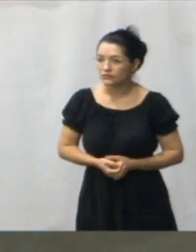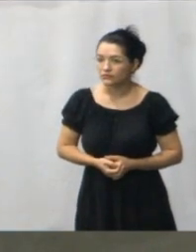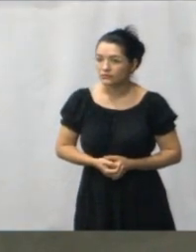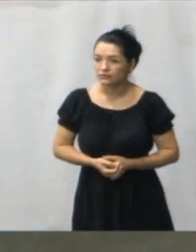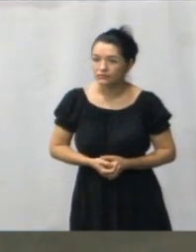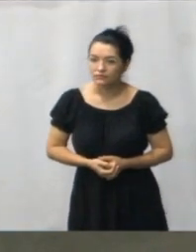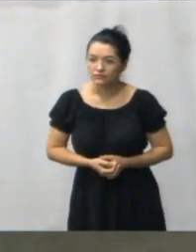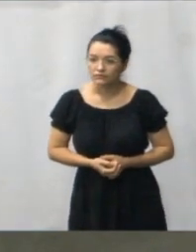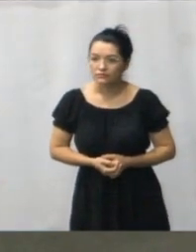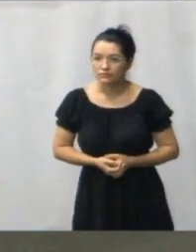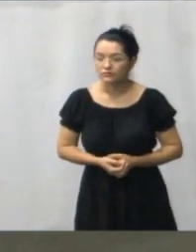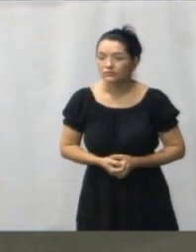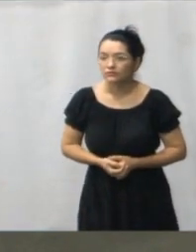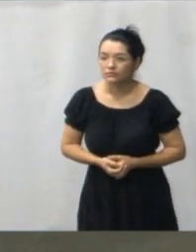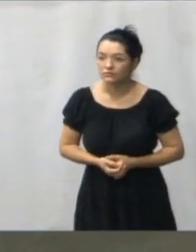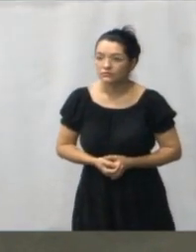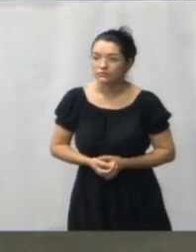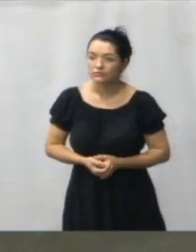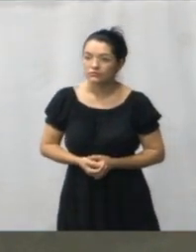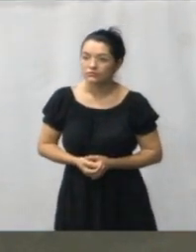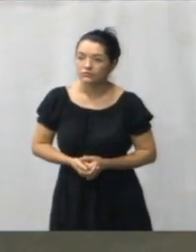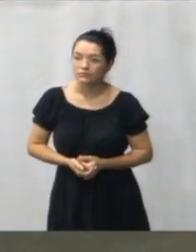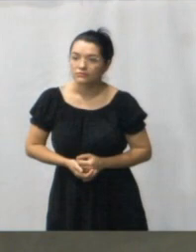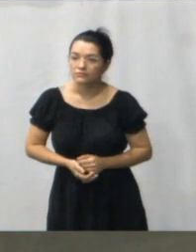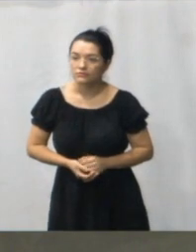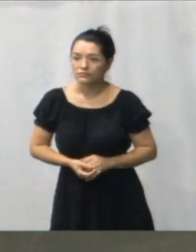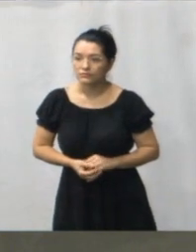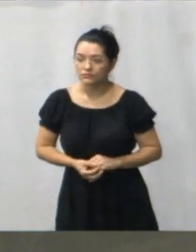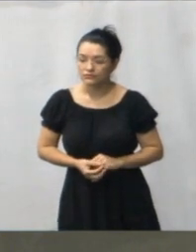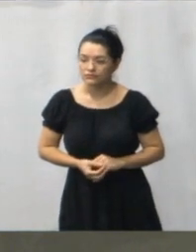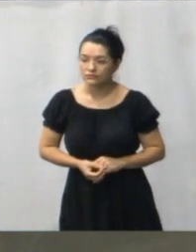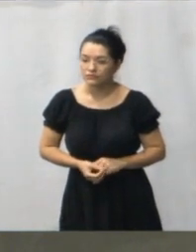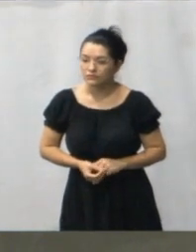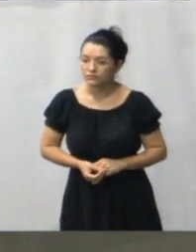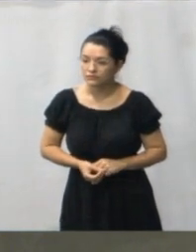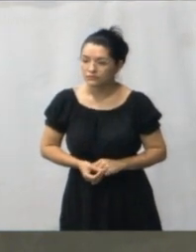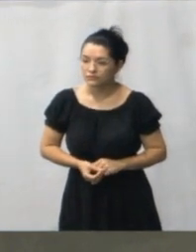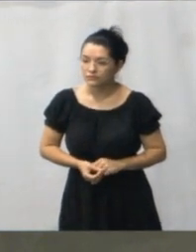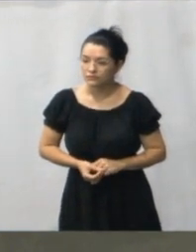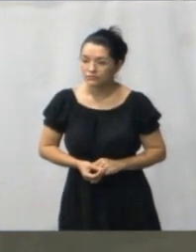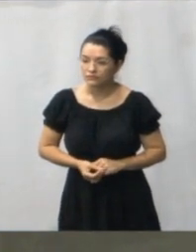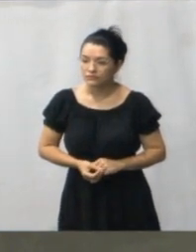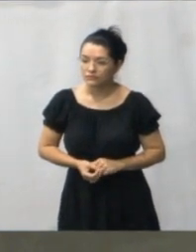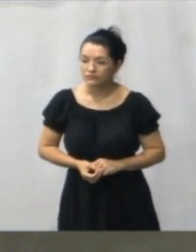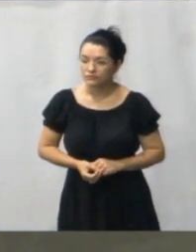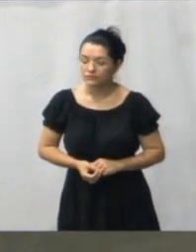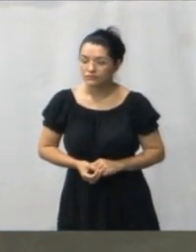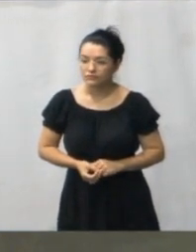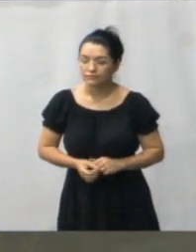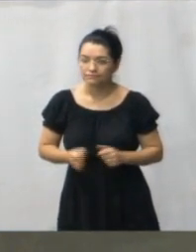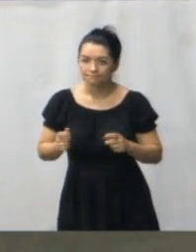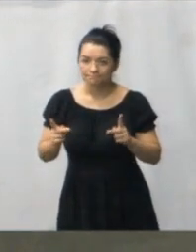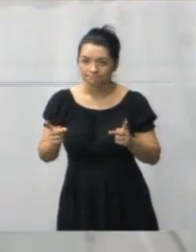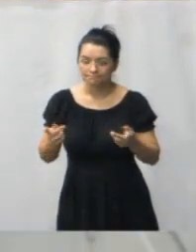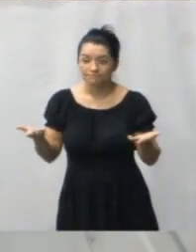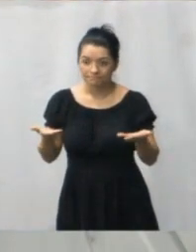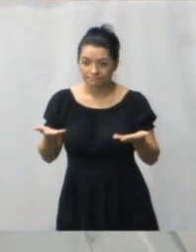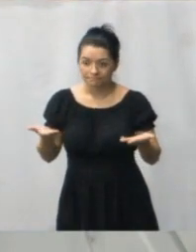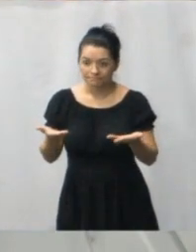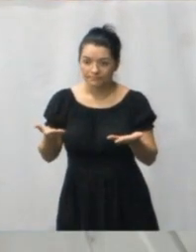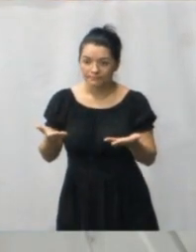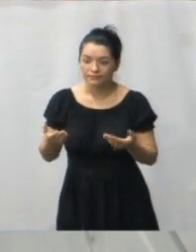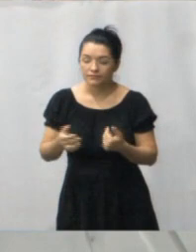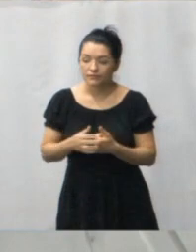mora em Mariochi. A semana é para quem é de Vitória. Beleza. Agora, vereadores, a gente retoma